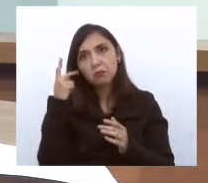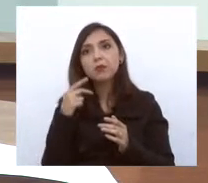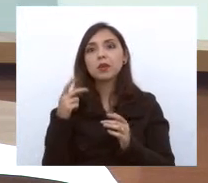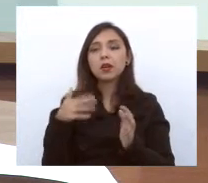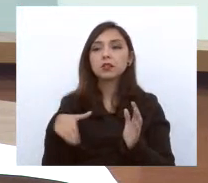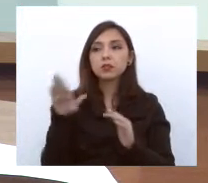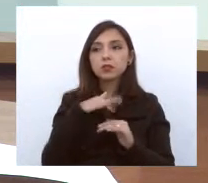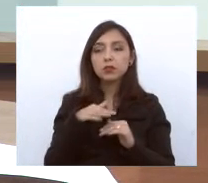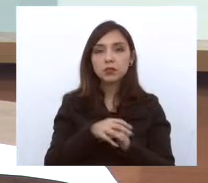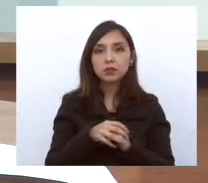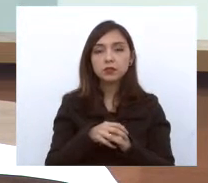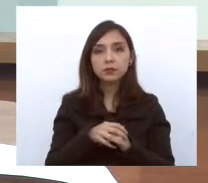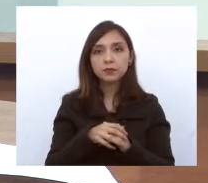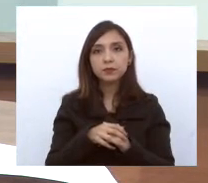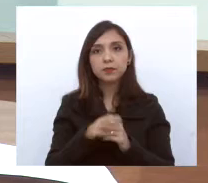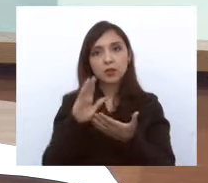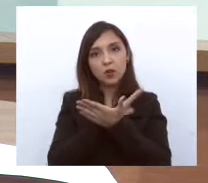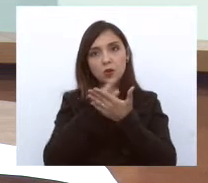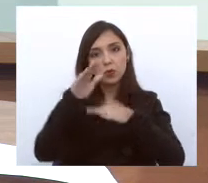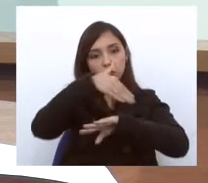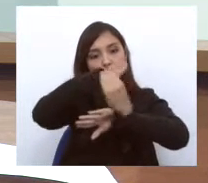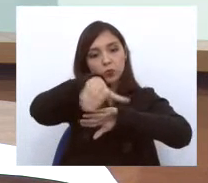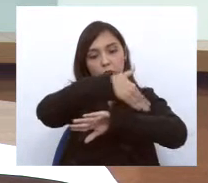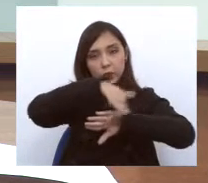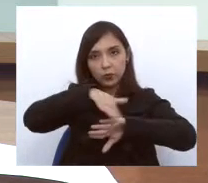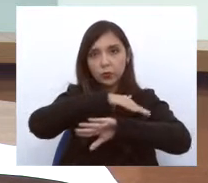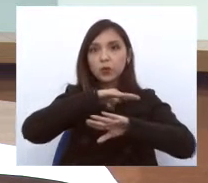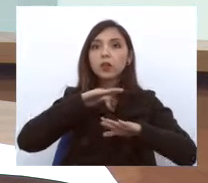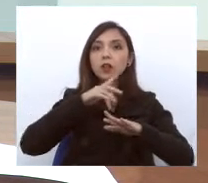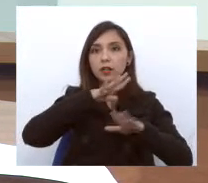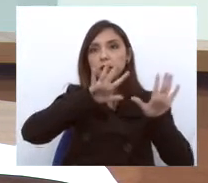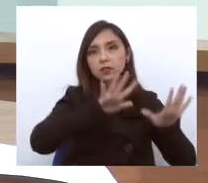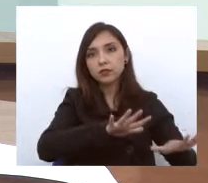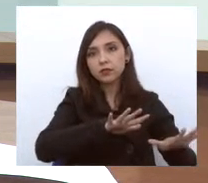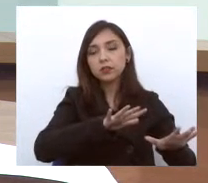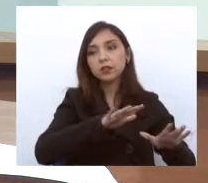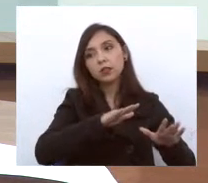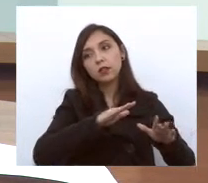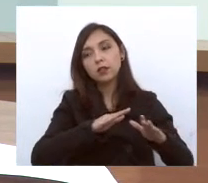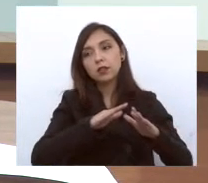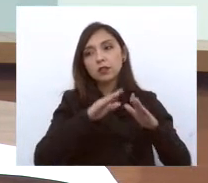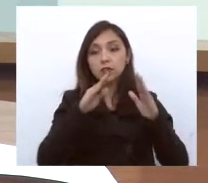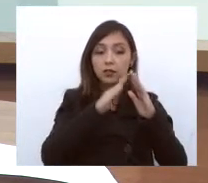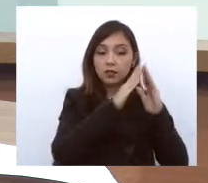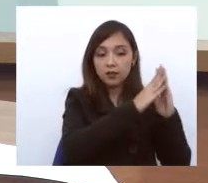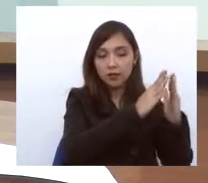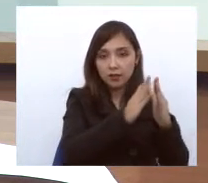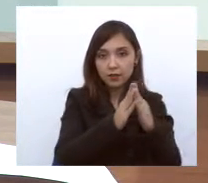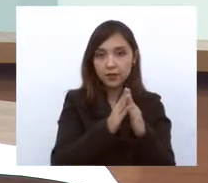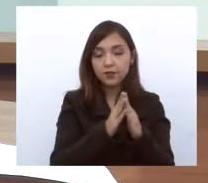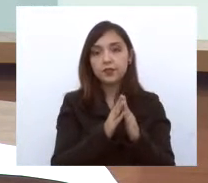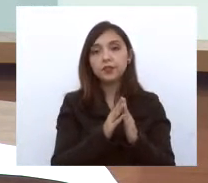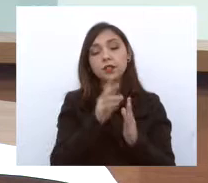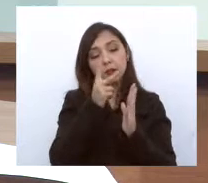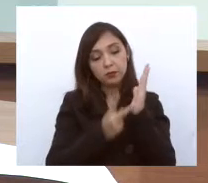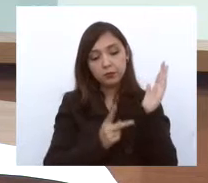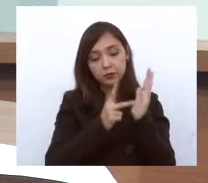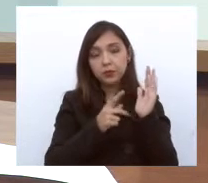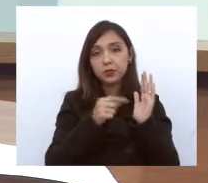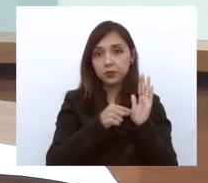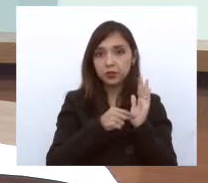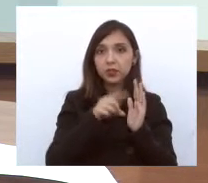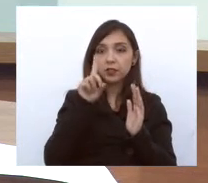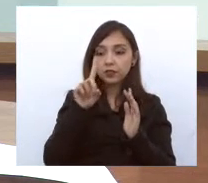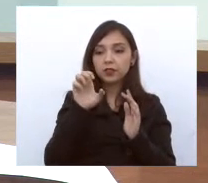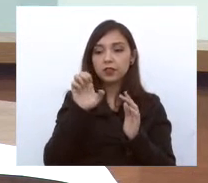ao ocuparem algumas ruas, acabaram sendo ocupadas por casas, e esse projeto de